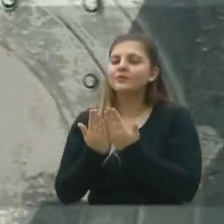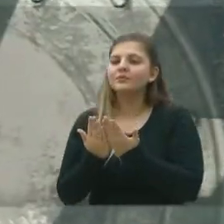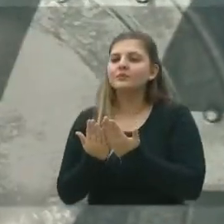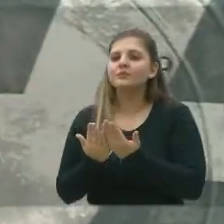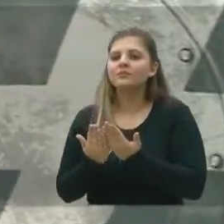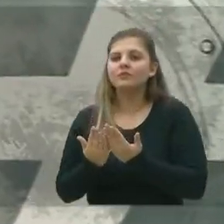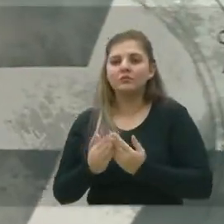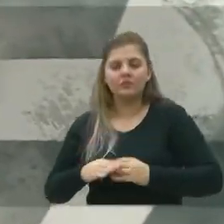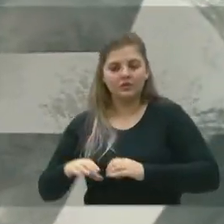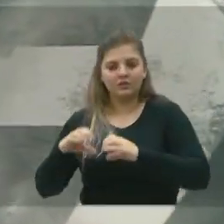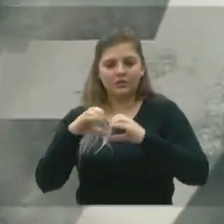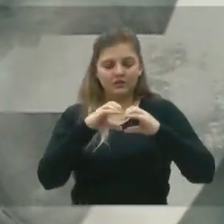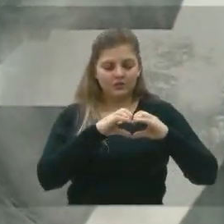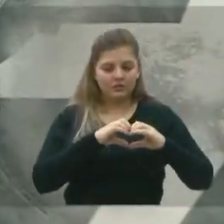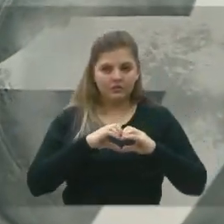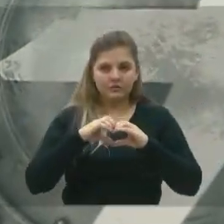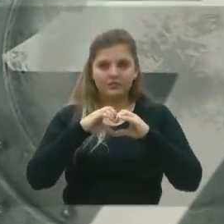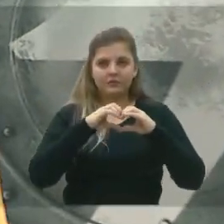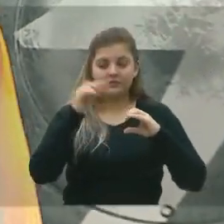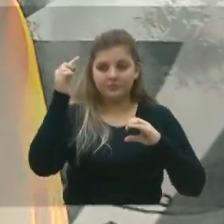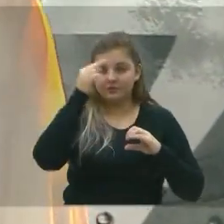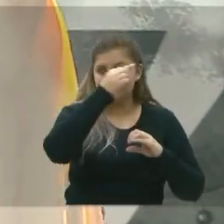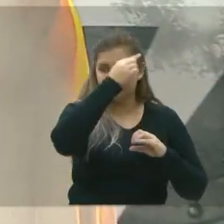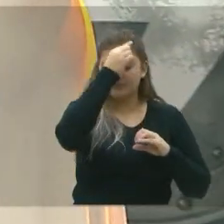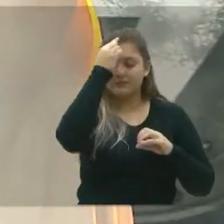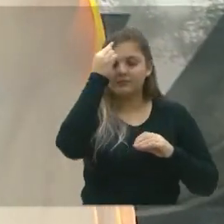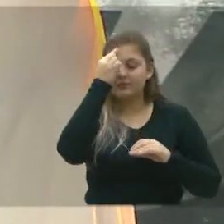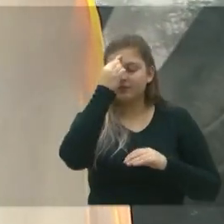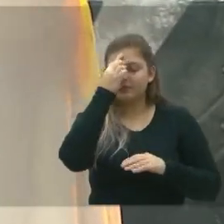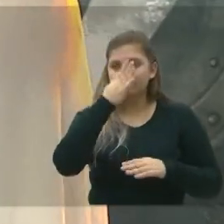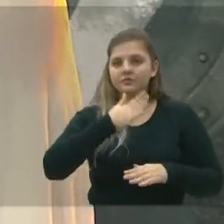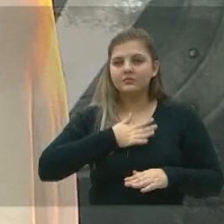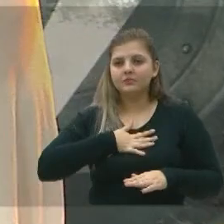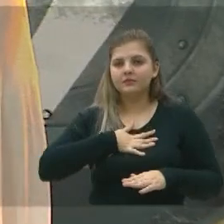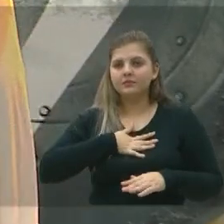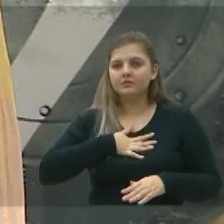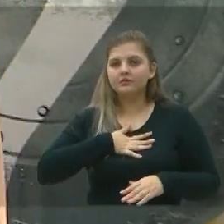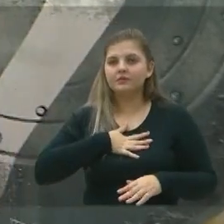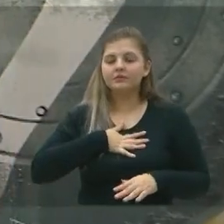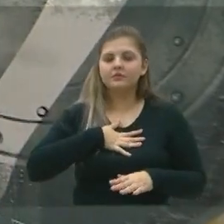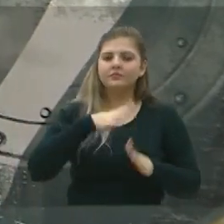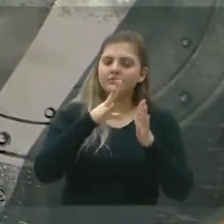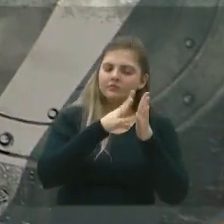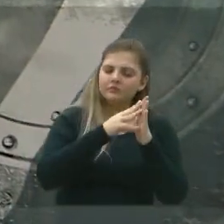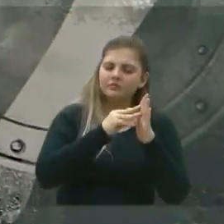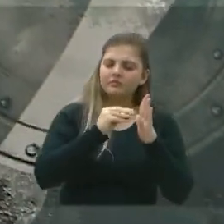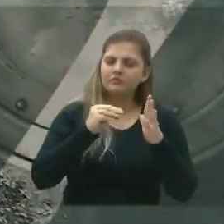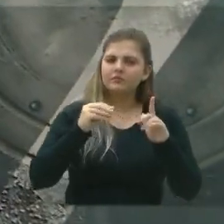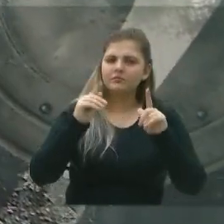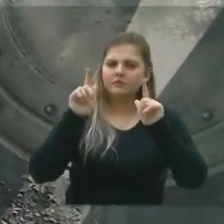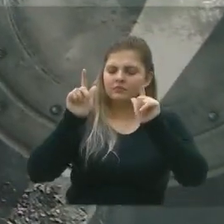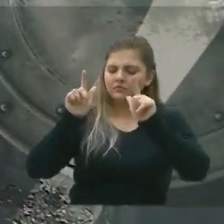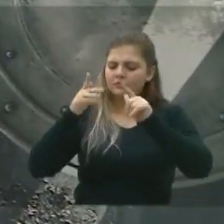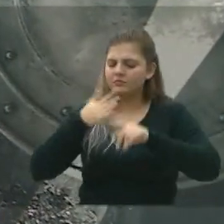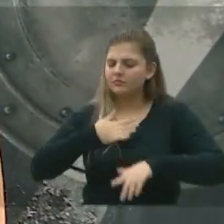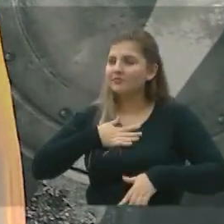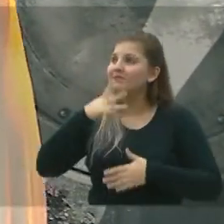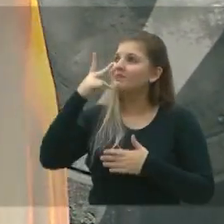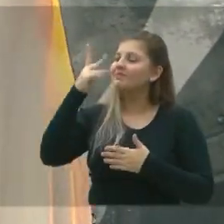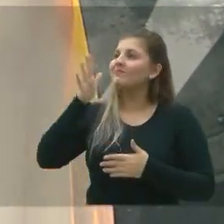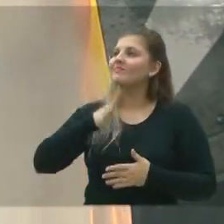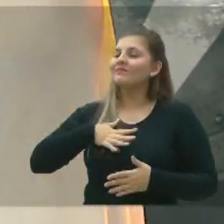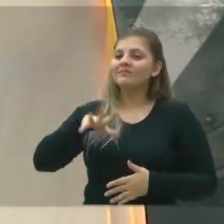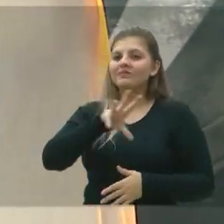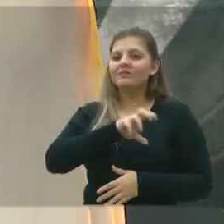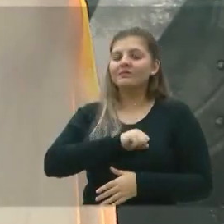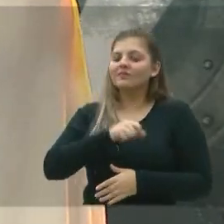Sagrado, minha inspiração, tu és o meu amor, meu